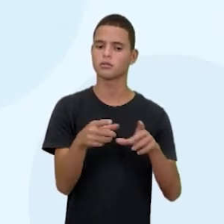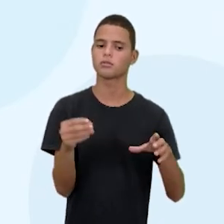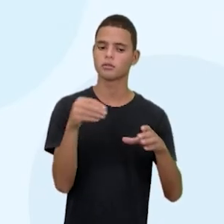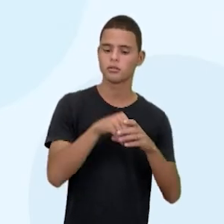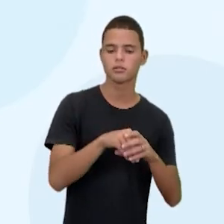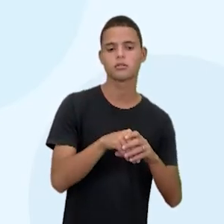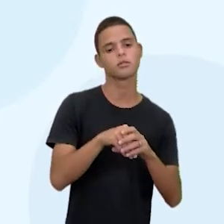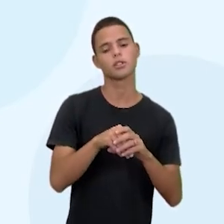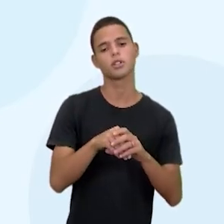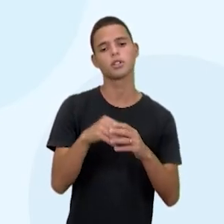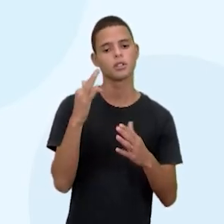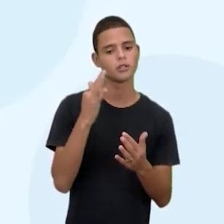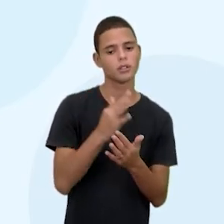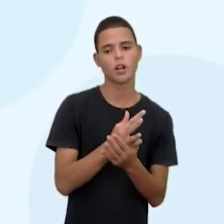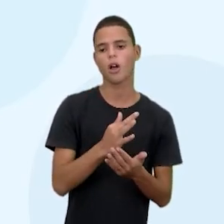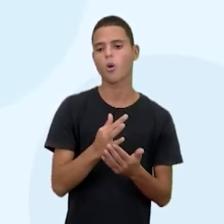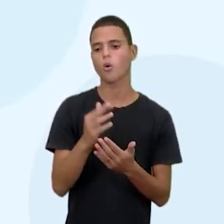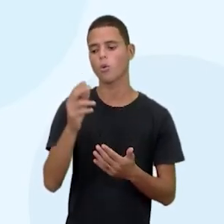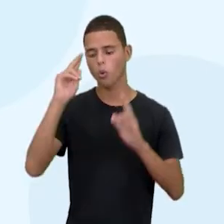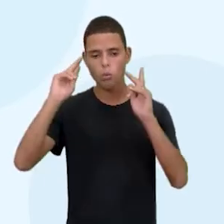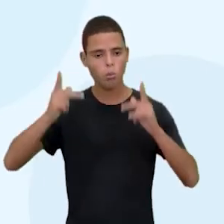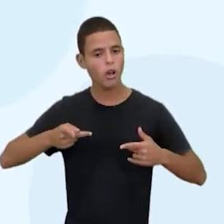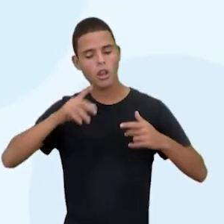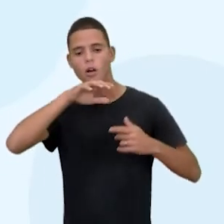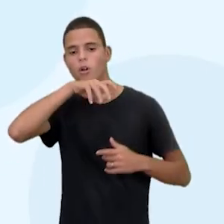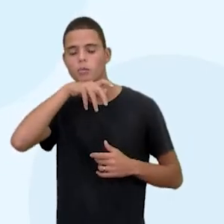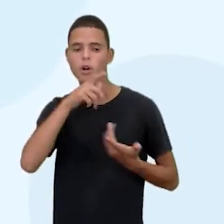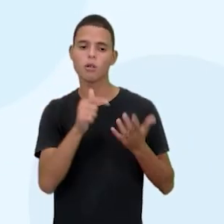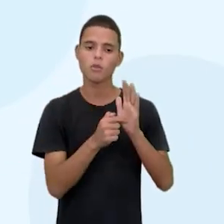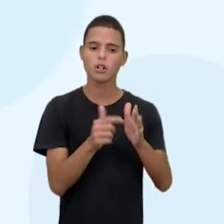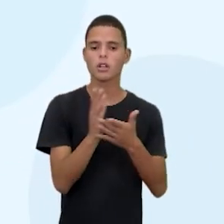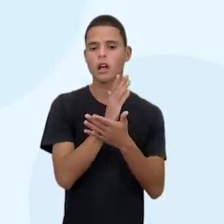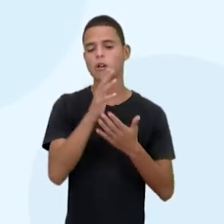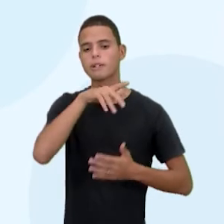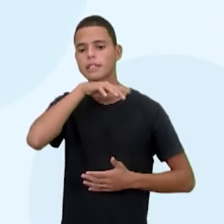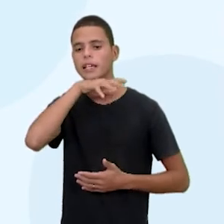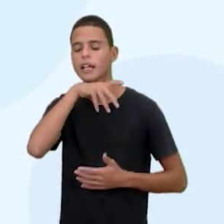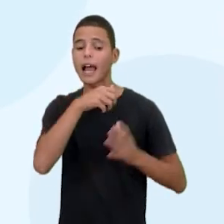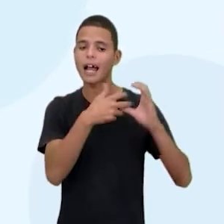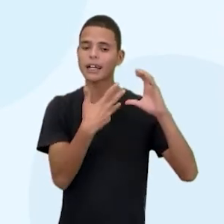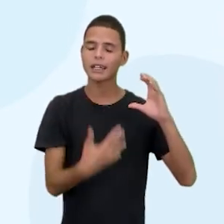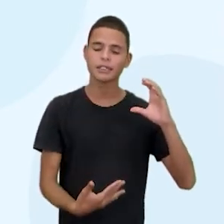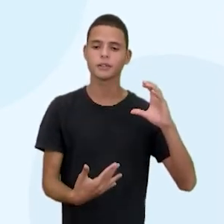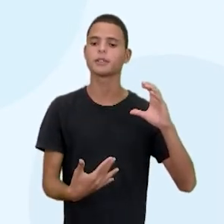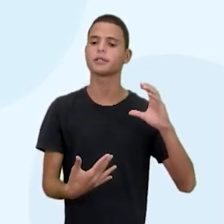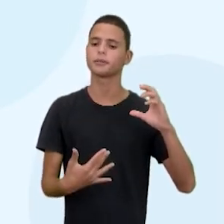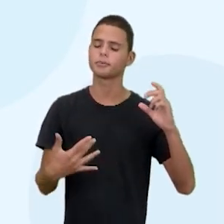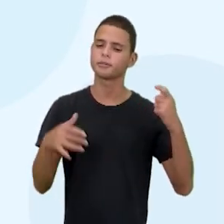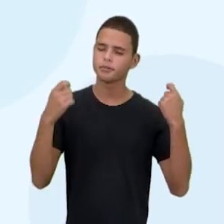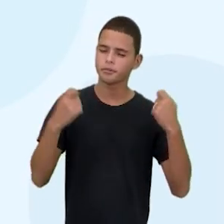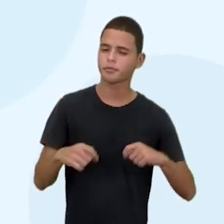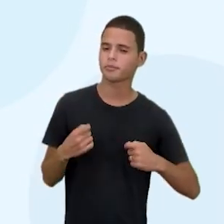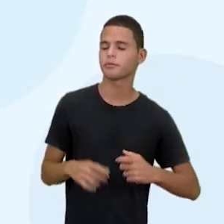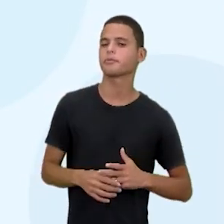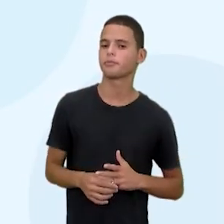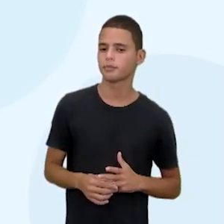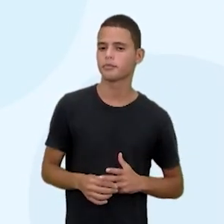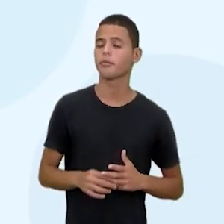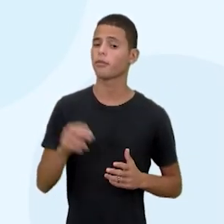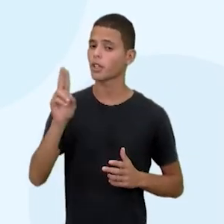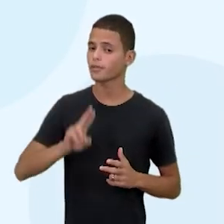estabelecer, né, naquele lugar. E aí, essa agricultura ela não pode ser mais predatória também. Exato, porque se eu vou me estabelecer naquele lugar, eu não